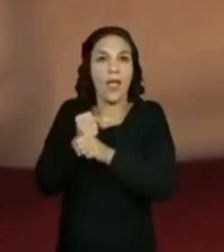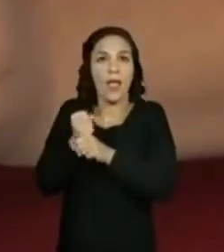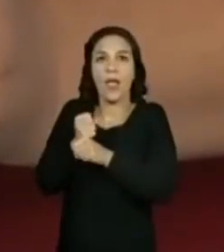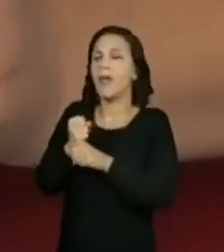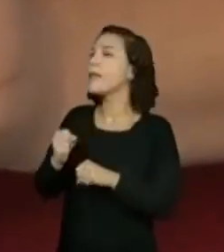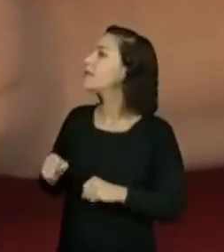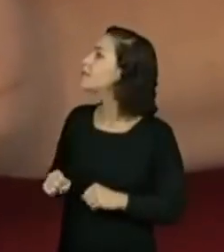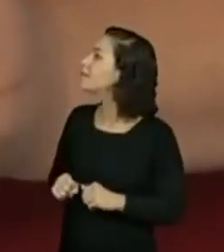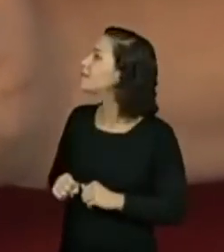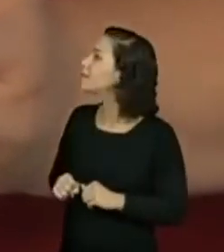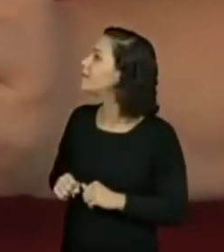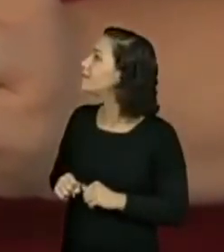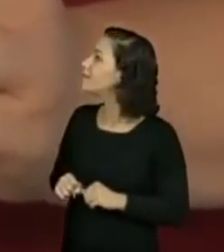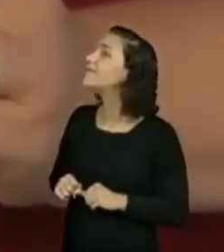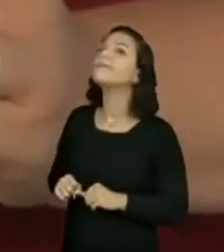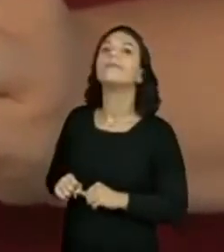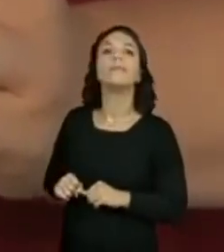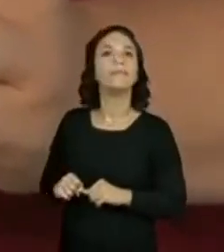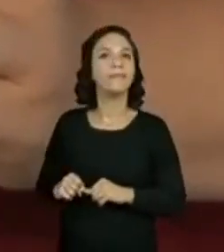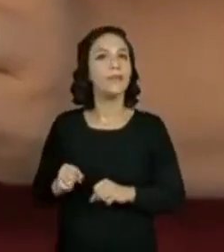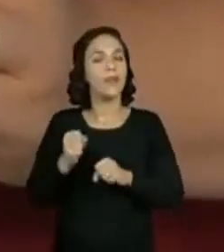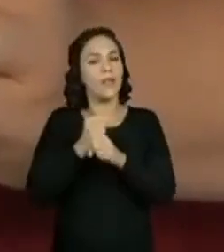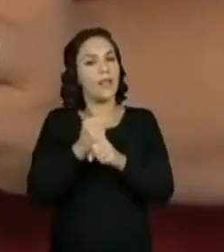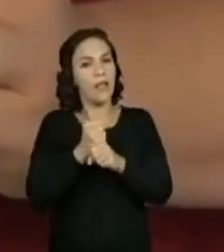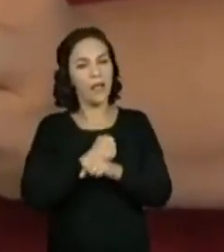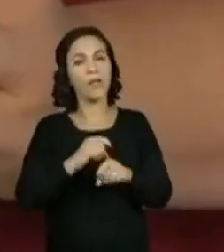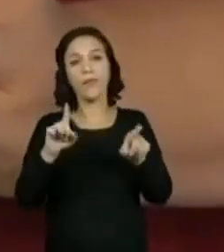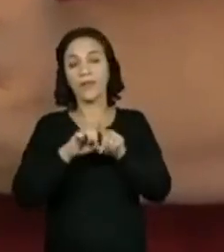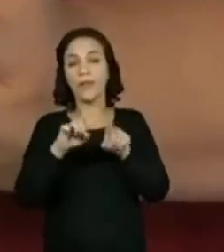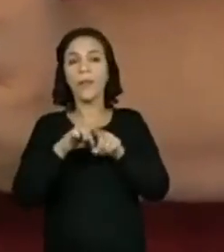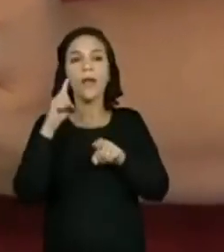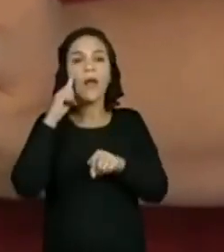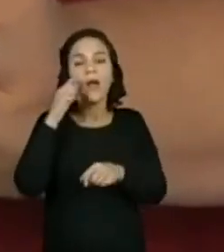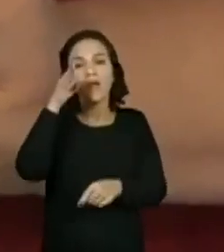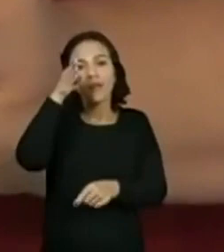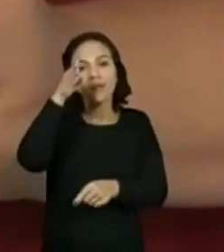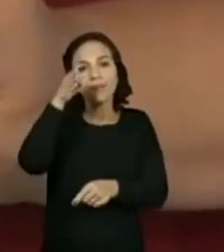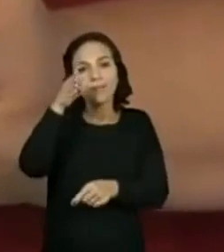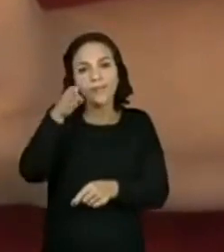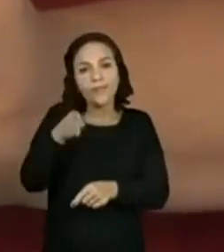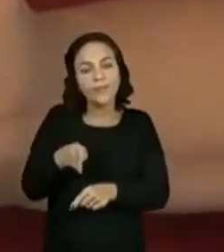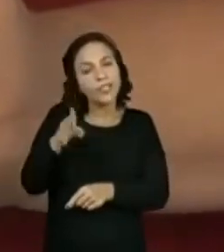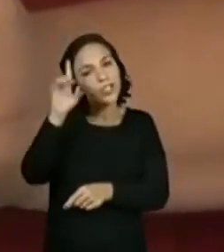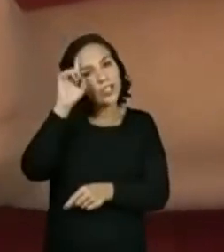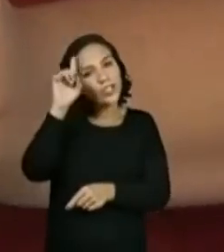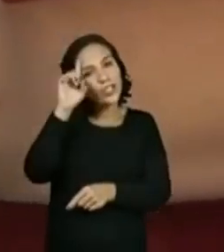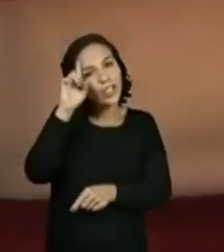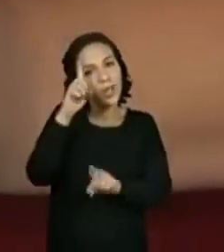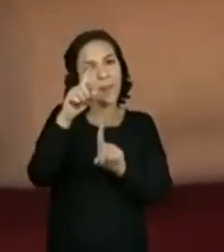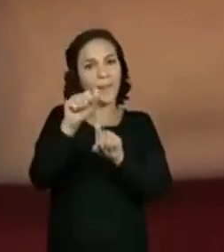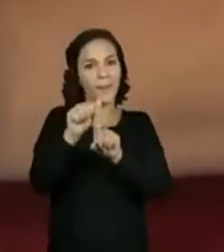encontramos. Nós podemos encontrar também os números aqui, olha, nos dias do mês.